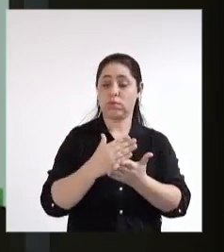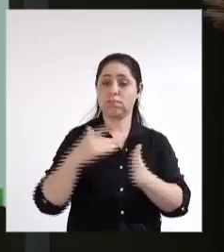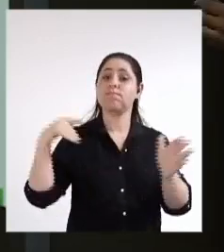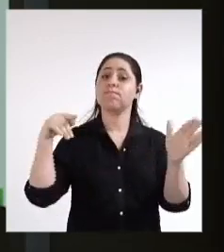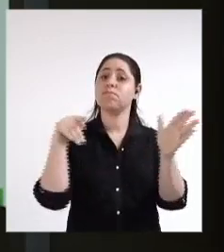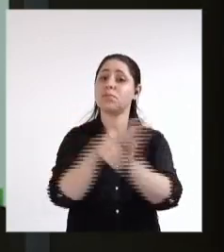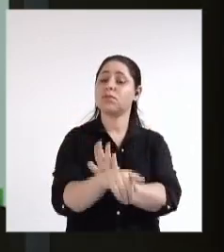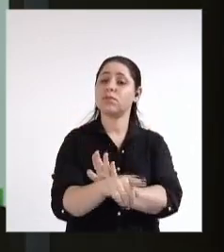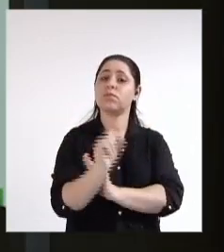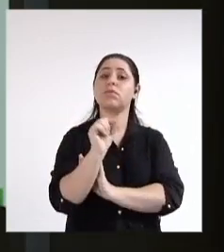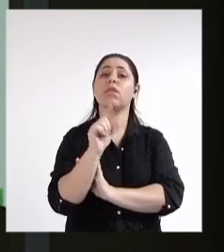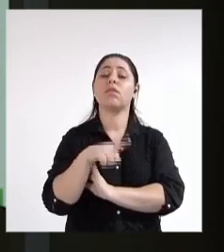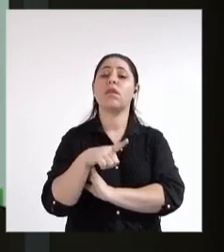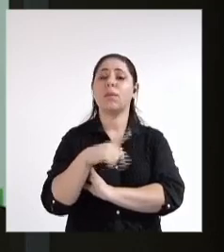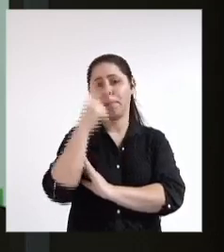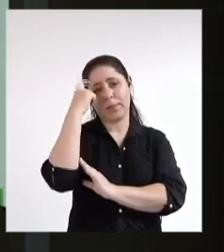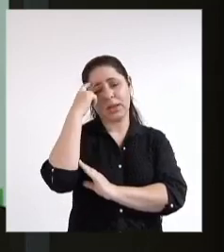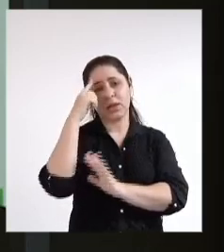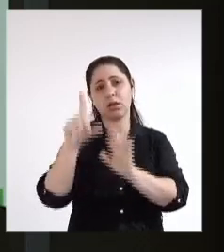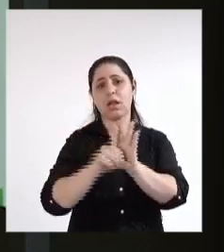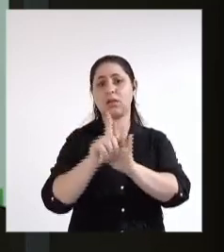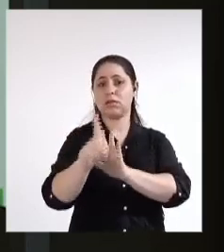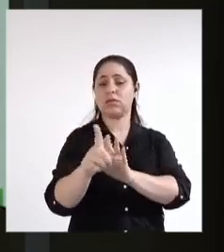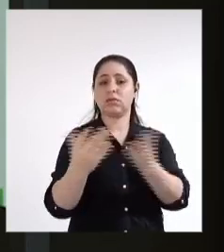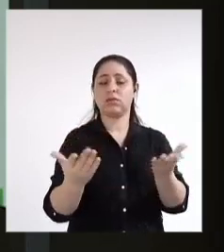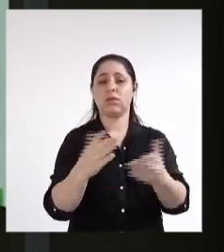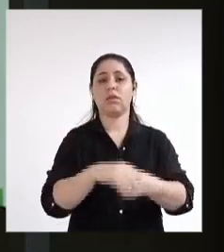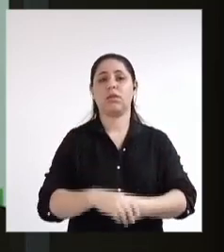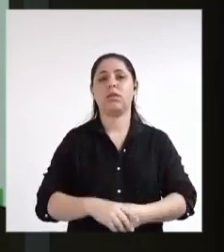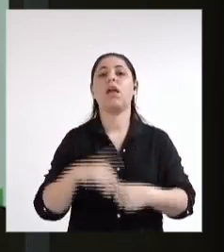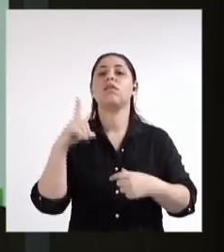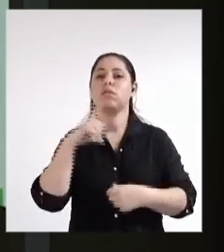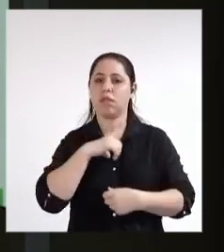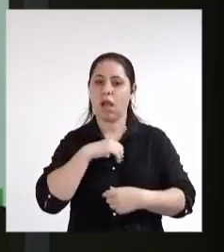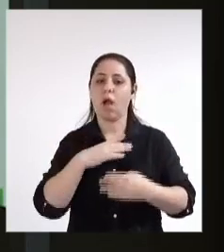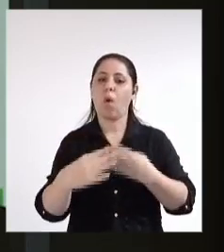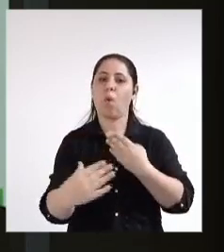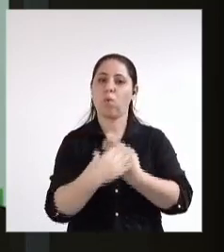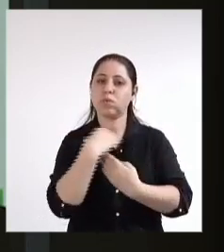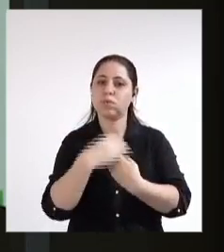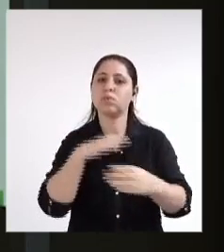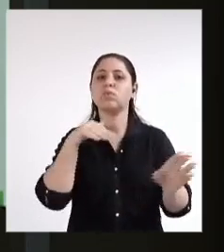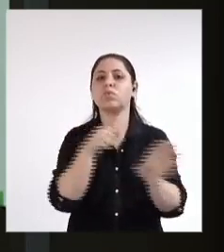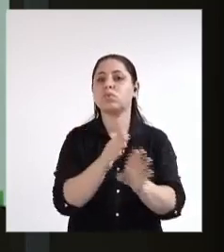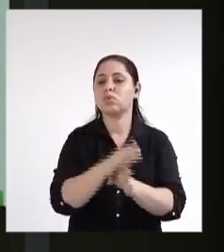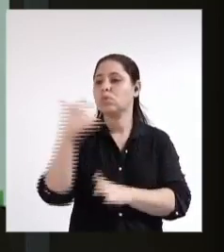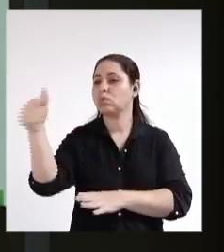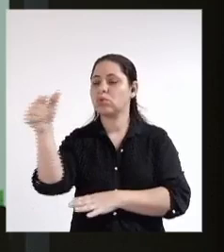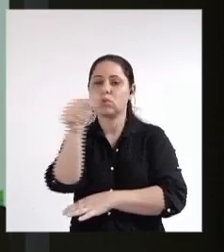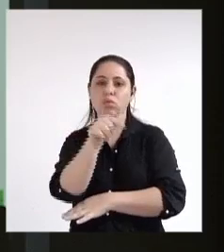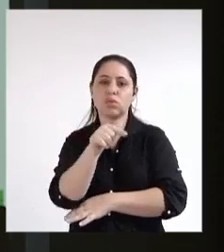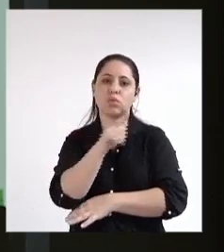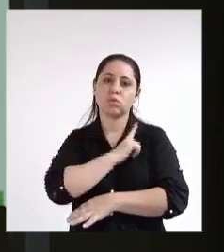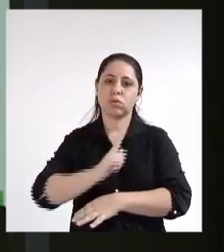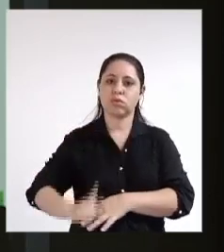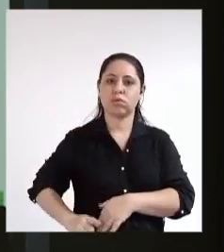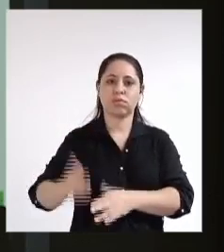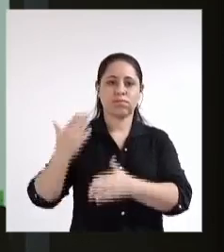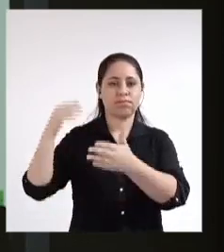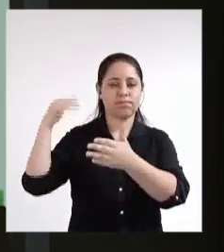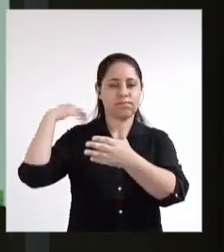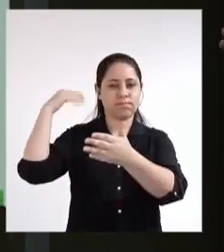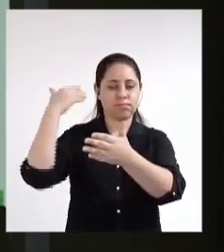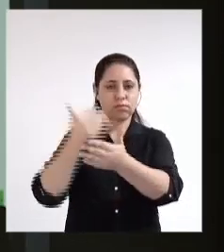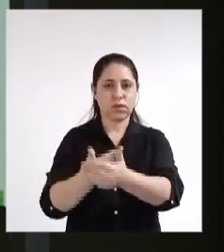e pensando nessa legislatura nós temos uma orientação que vem de outros governos passados que nós vimos